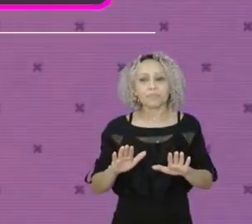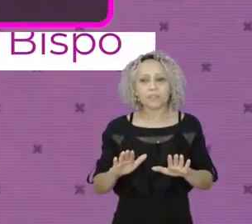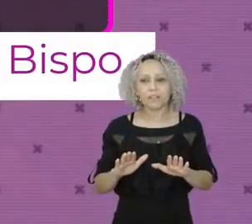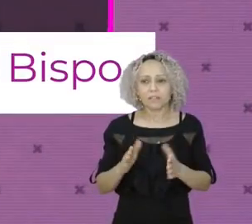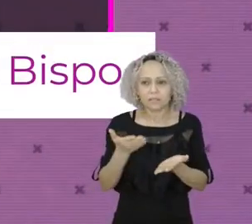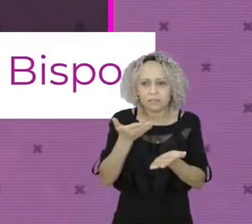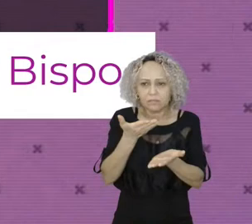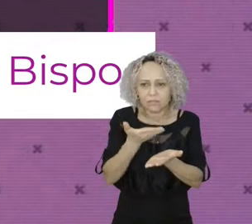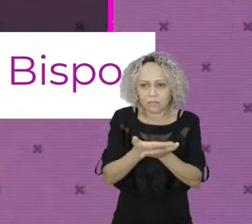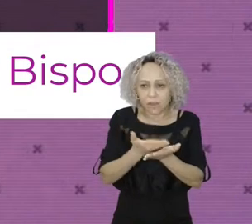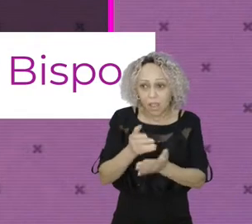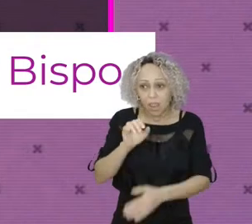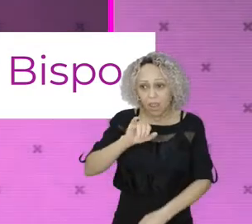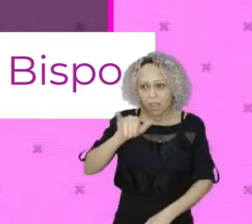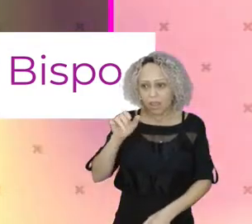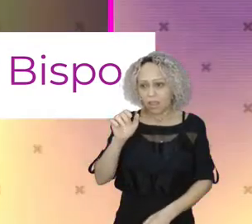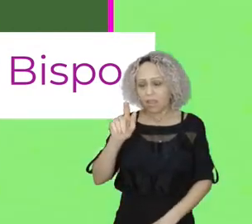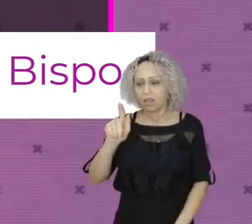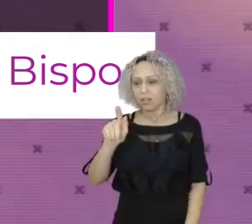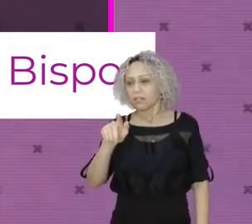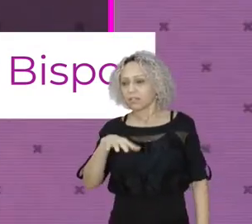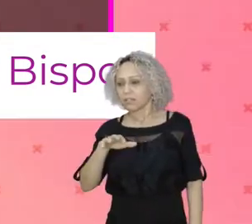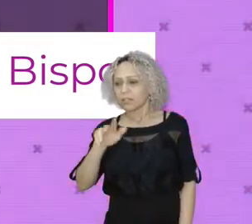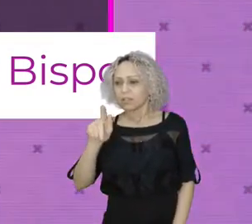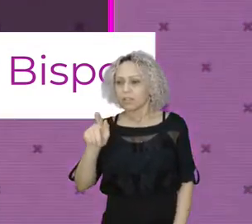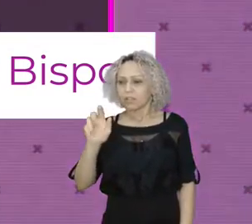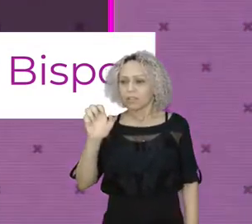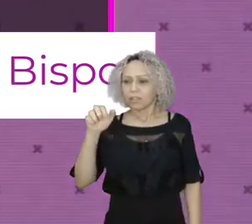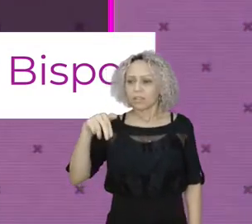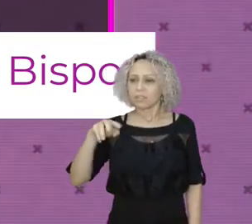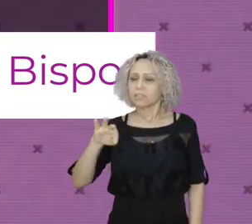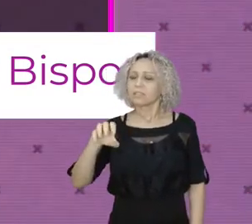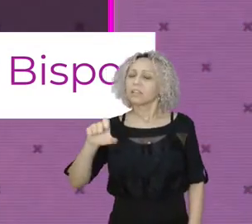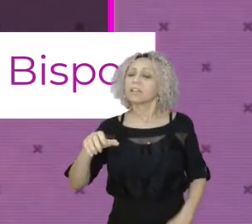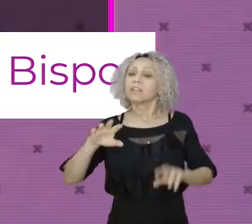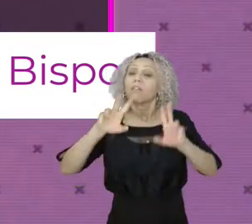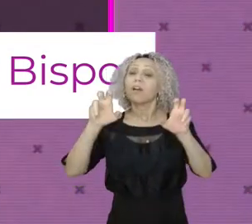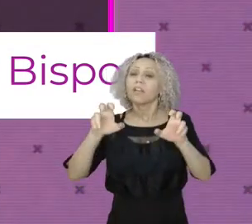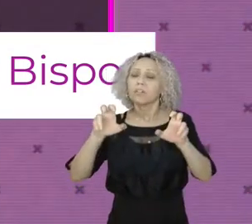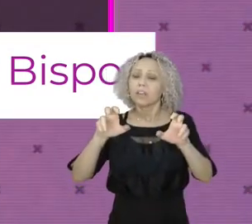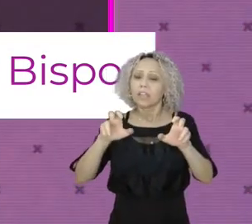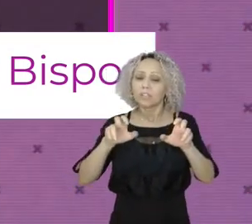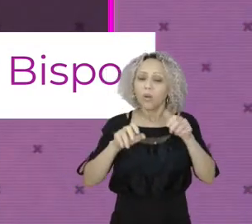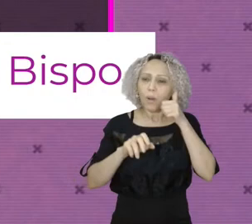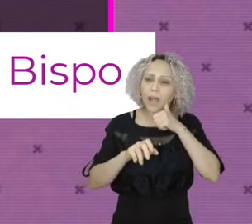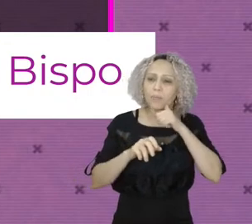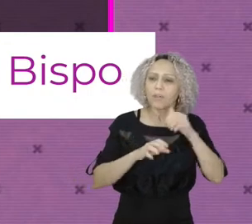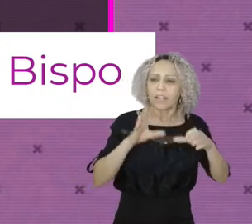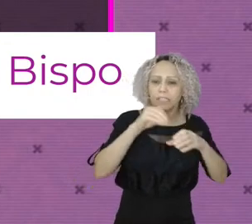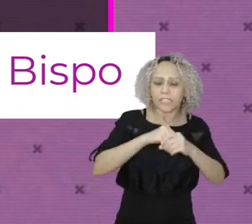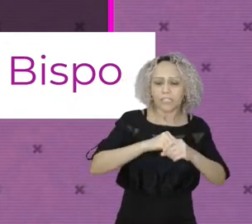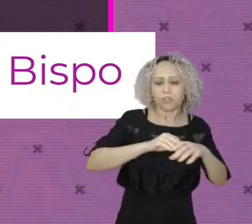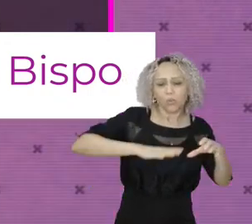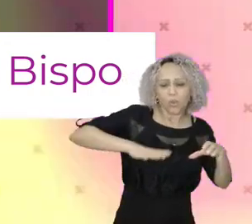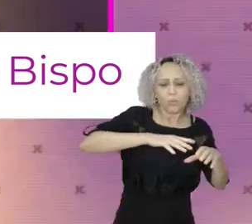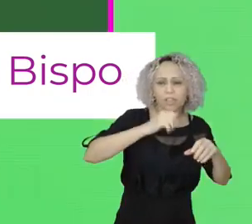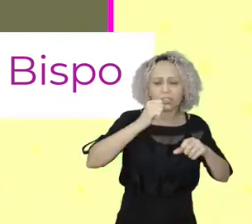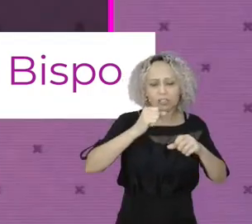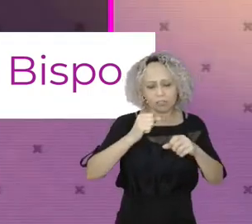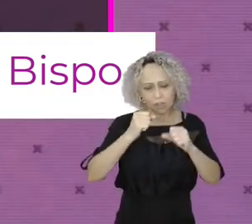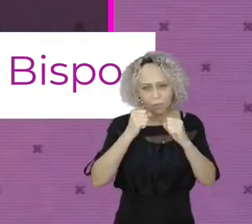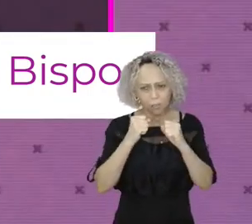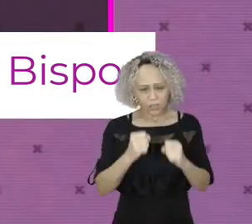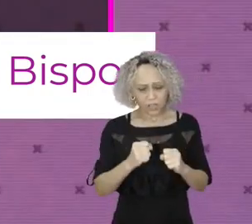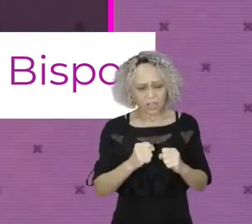Reginete Bispo falou sobre os desafios para as mulheres negras nos espaços de poder e a importância da luta para que cada vez mais